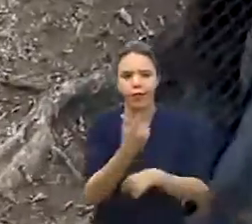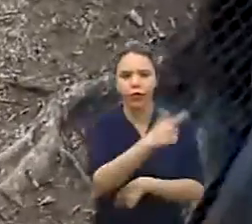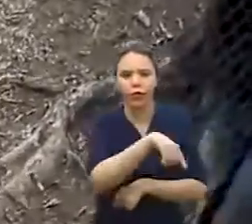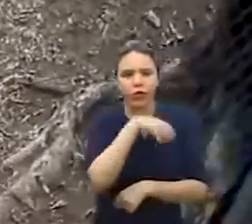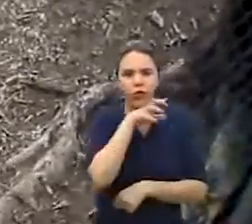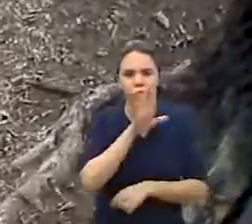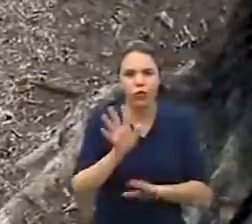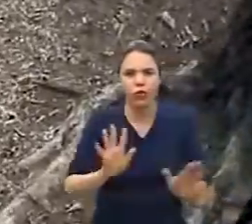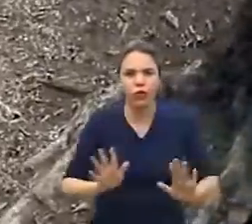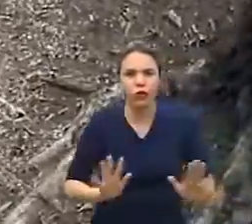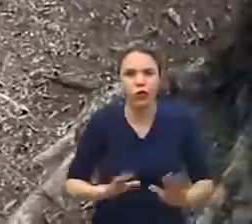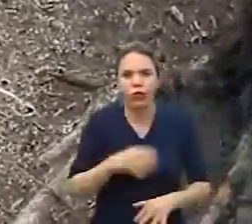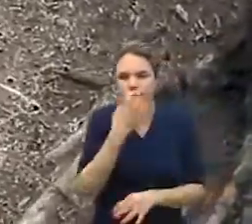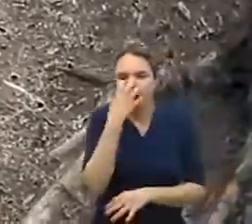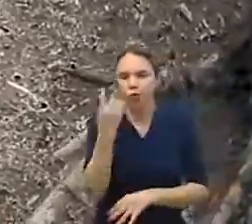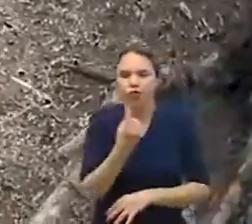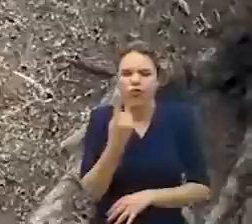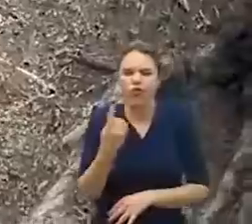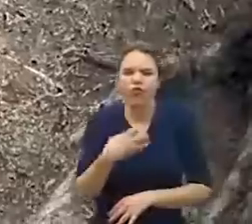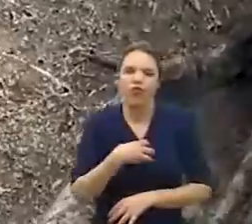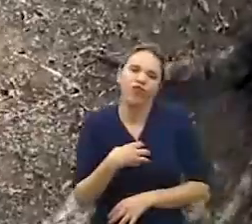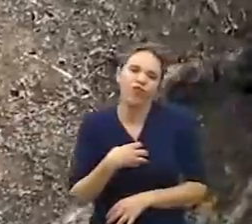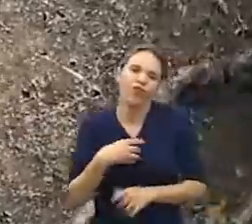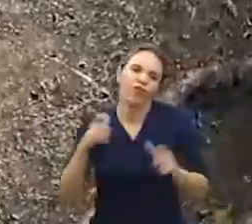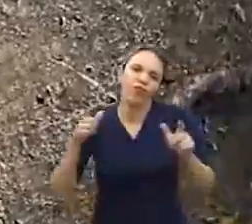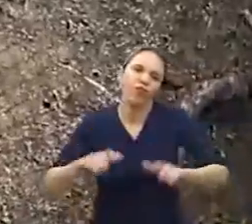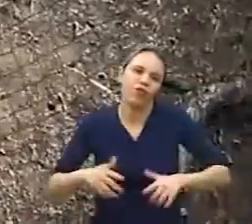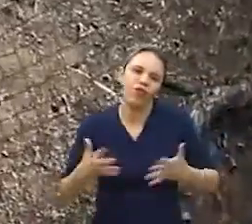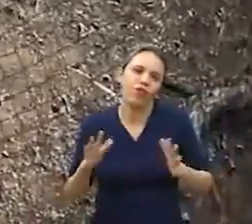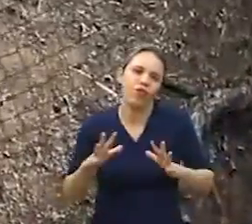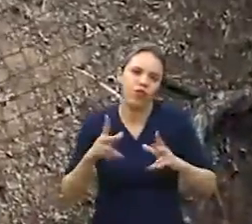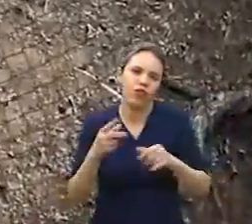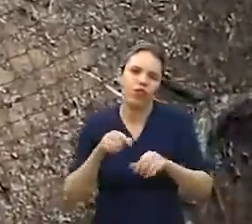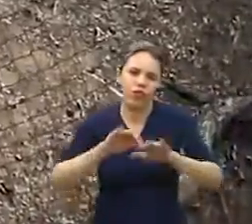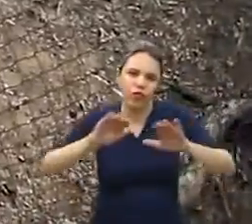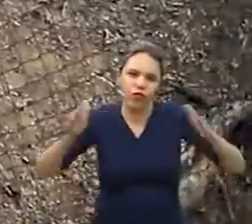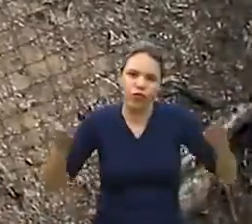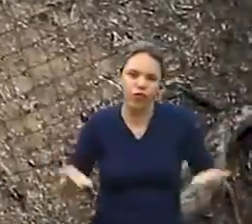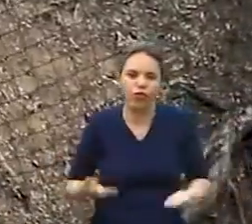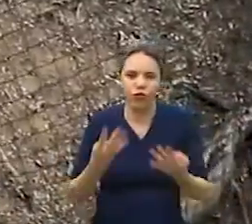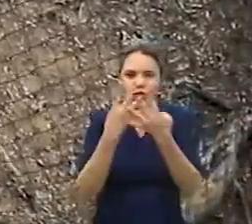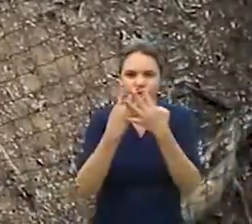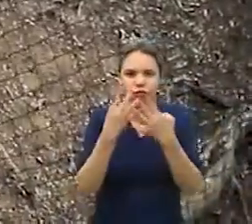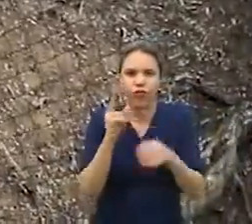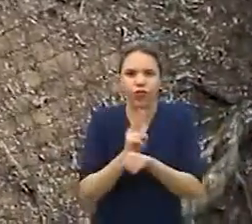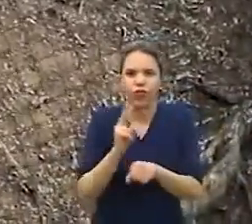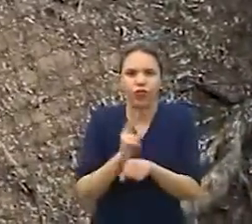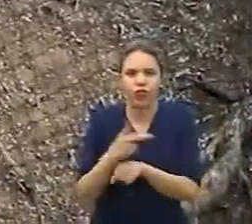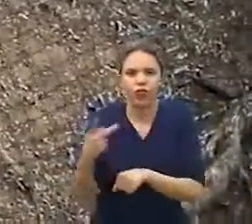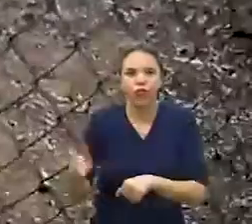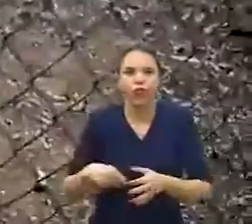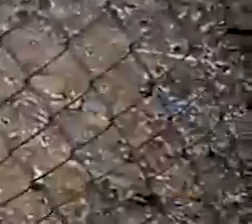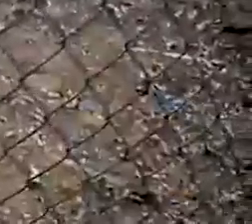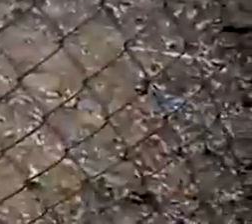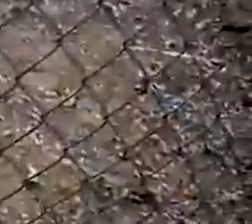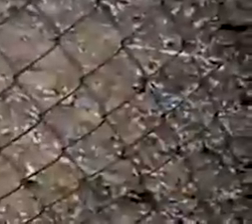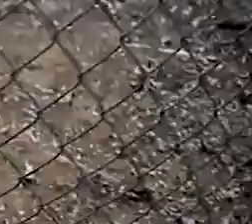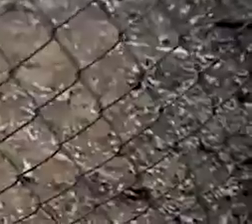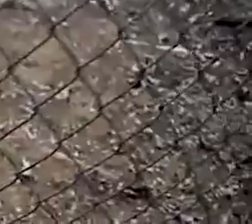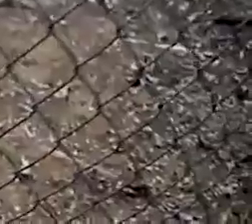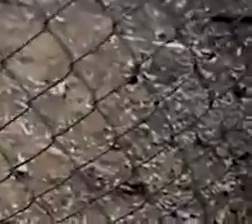com outros animais, o cão fica sozinho neste espaço, todo cercado por telas que protegem ele.